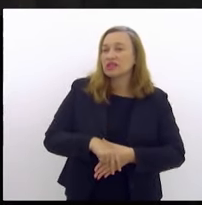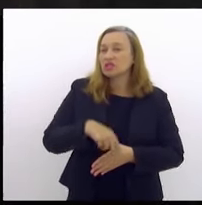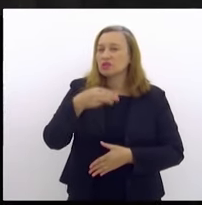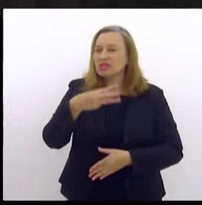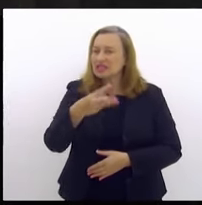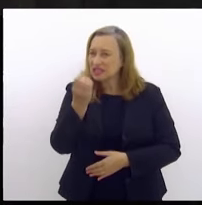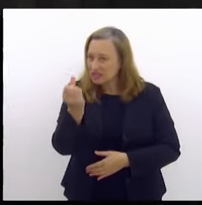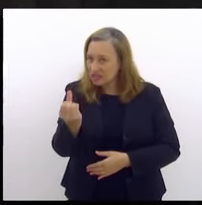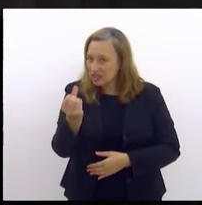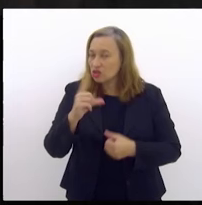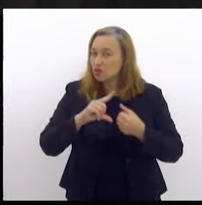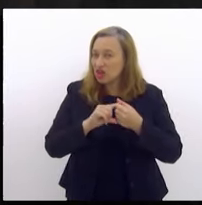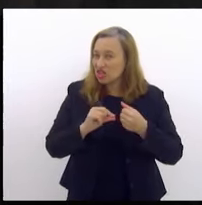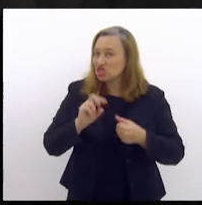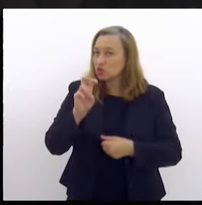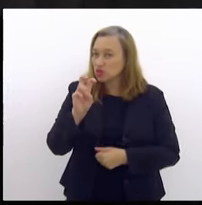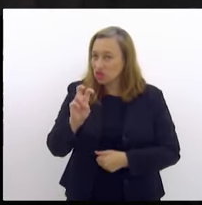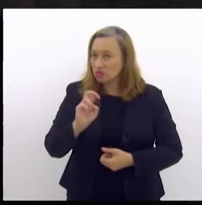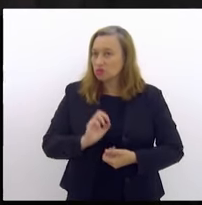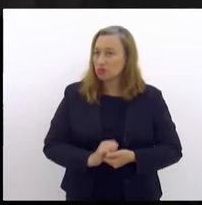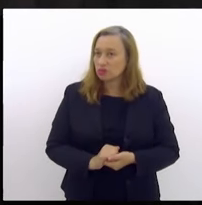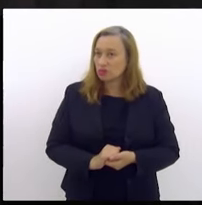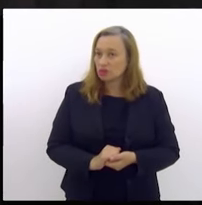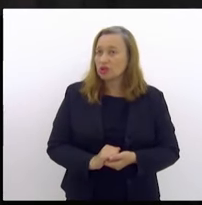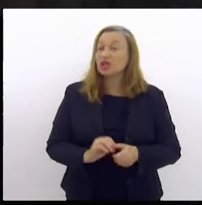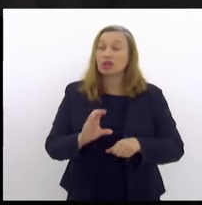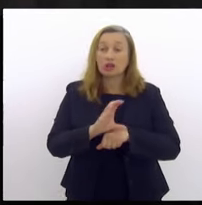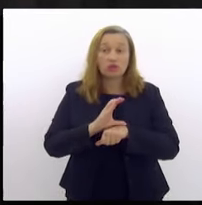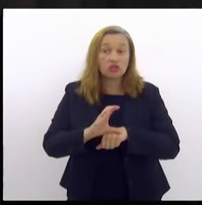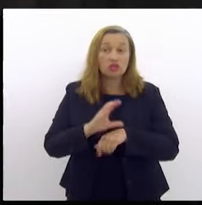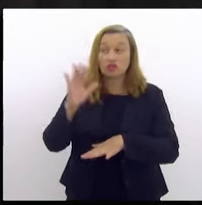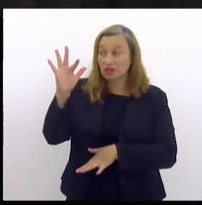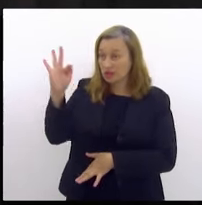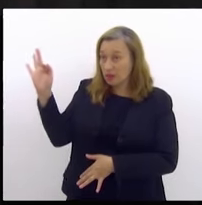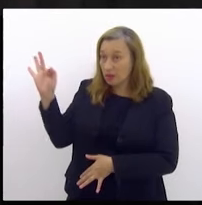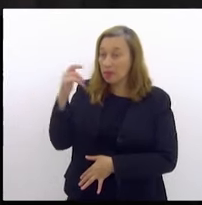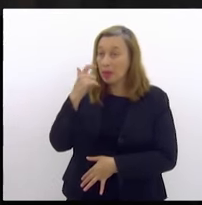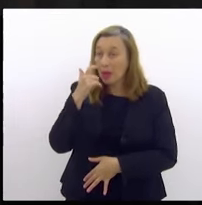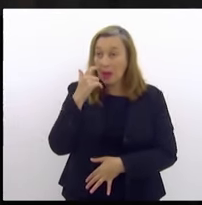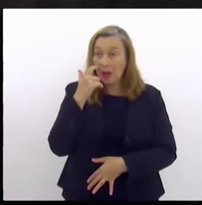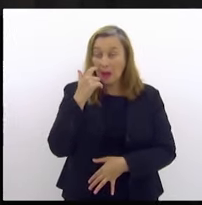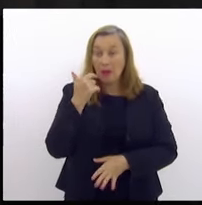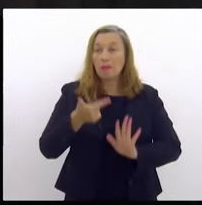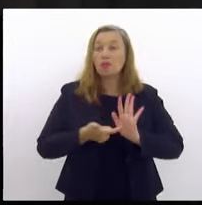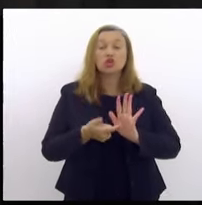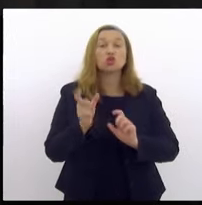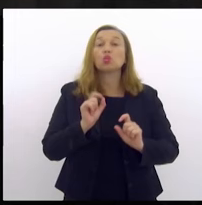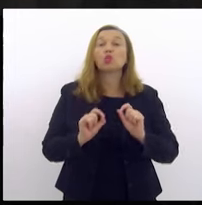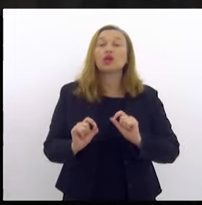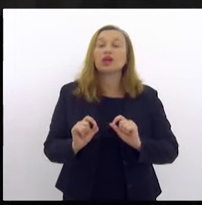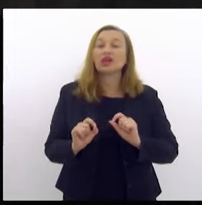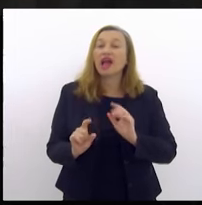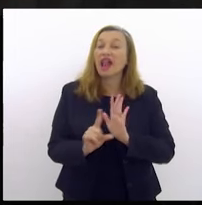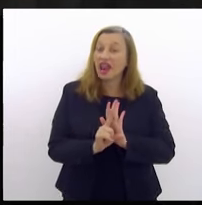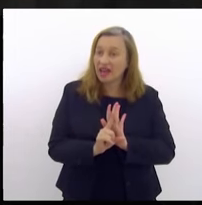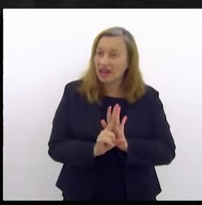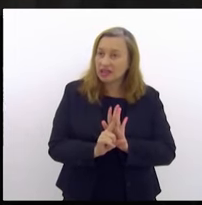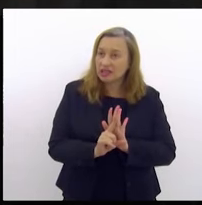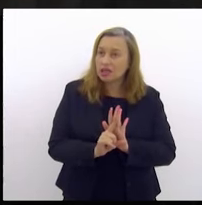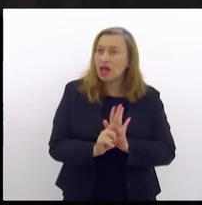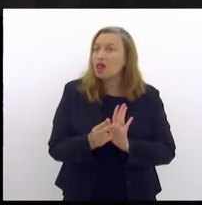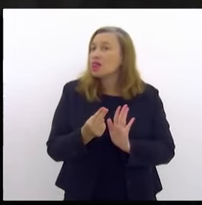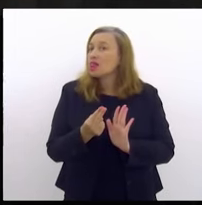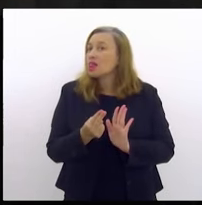36 do artigo 5º da Constituição Federal afirma que a lei